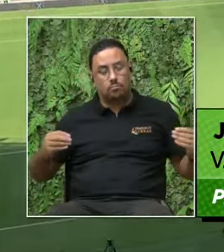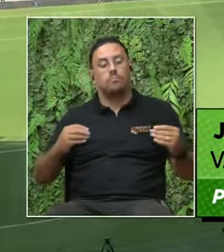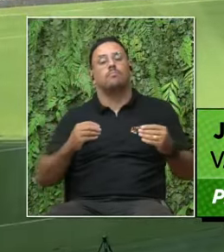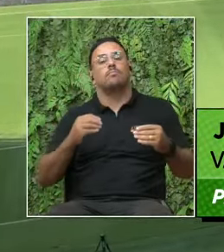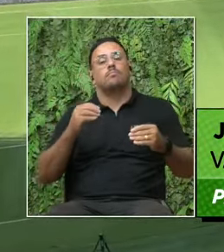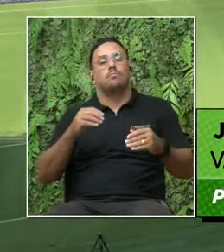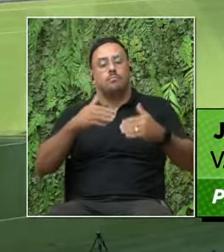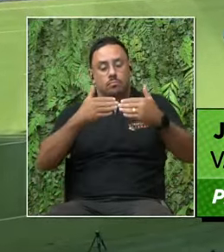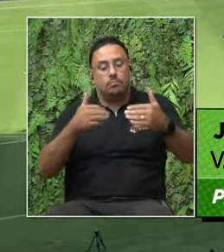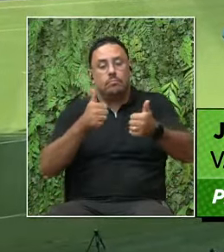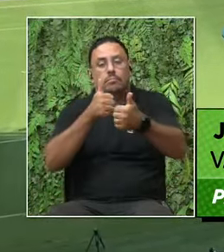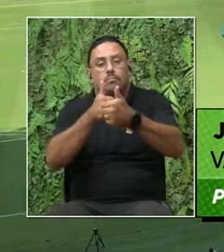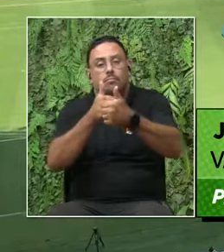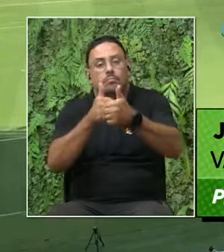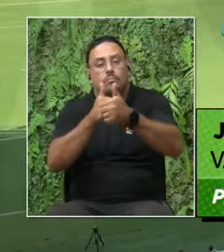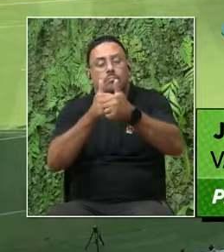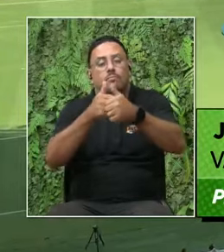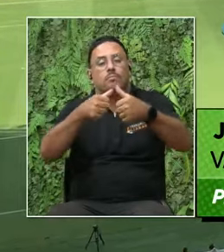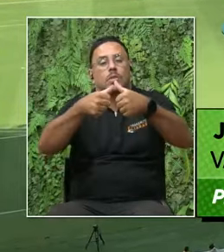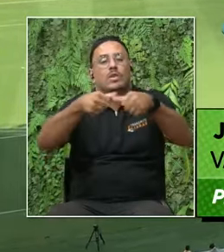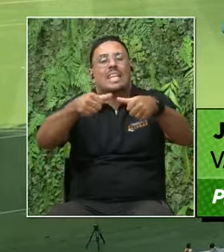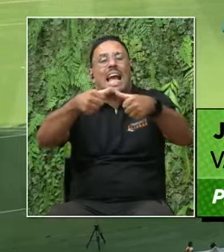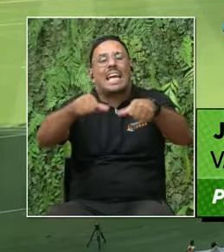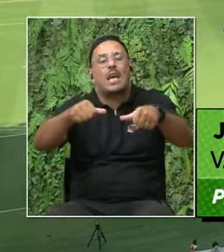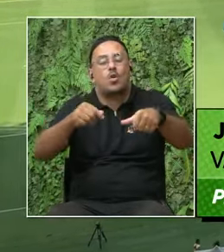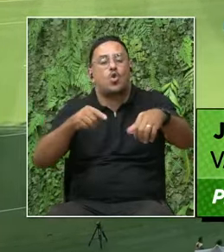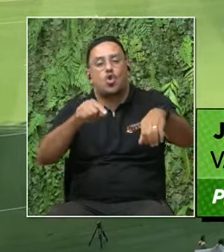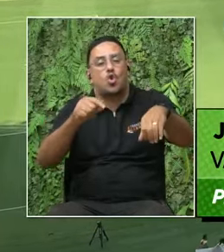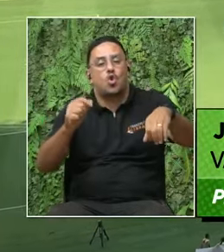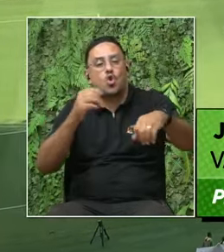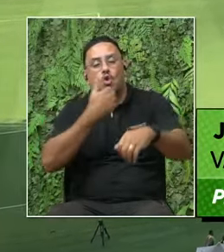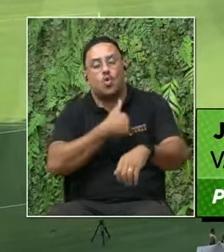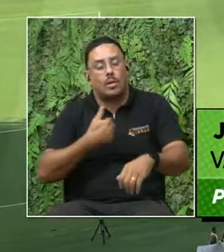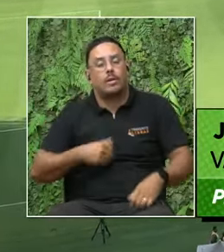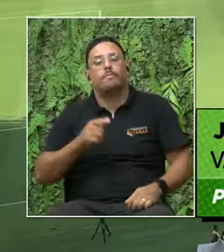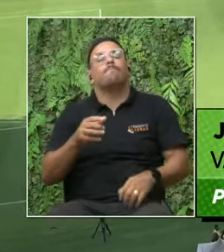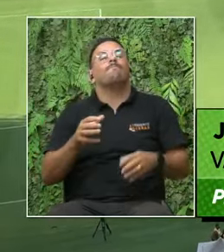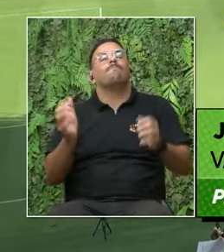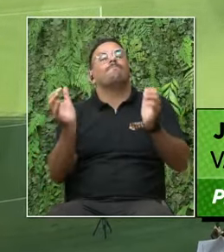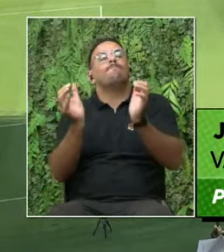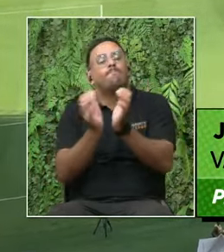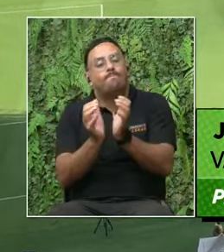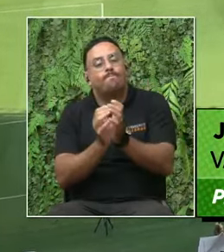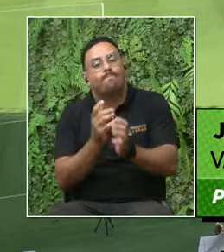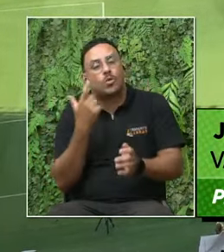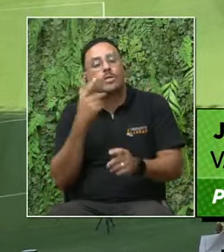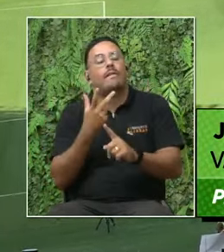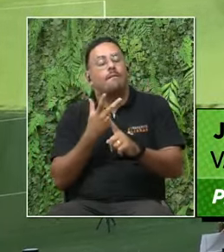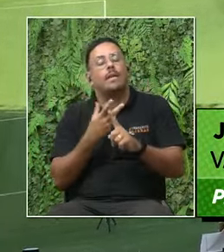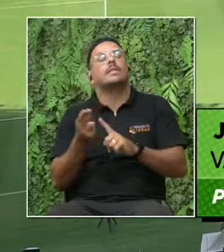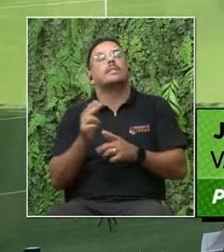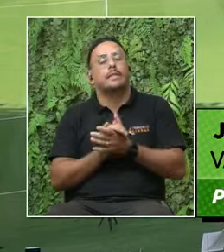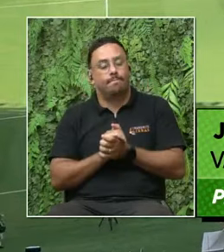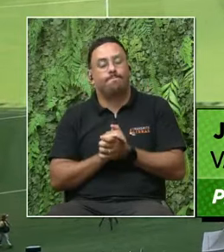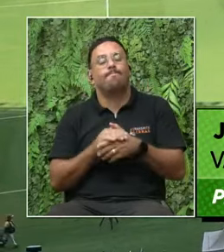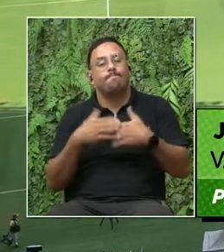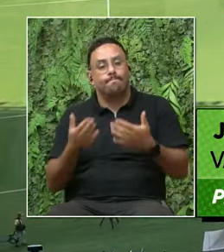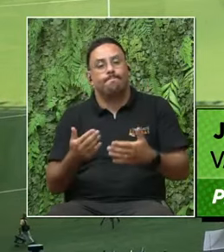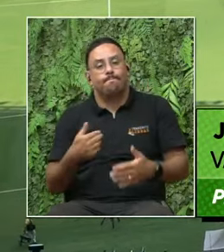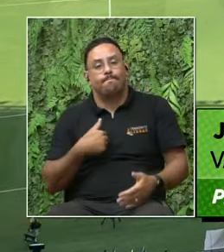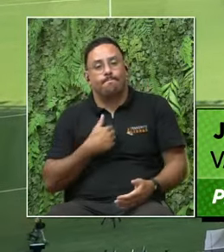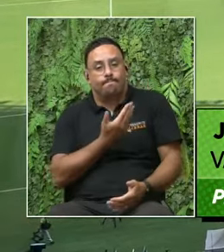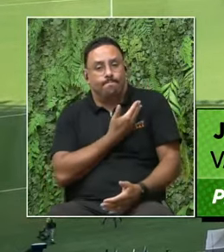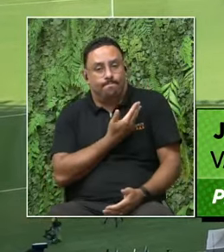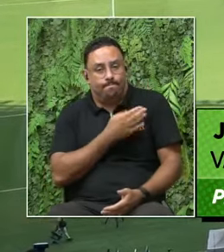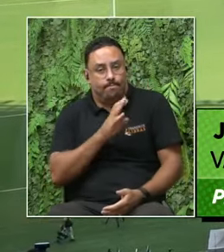as linhas ali do sistema defensivo do Atlético é um time que é capaz de vencer o rival meu caro Bob